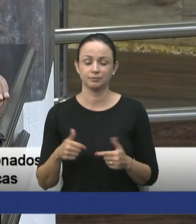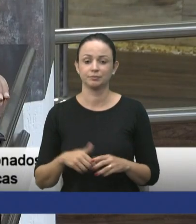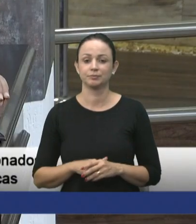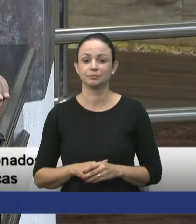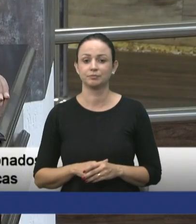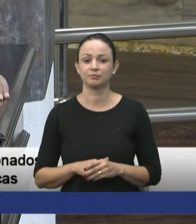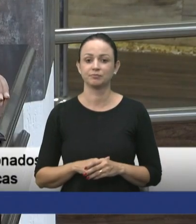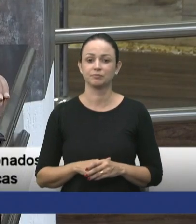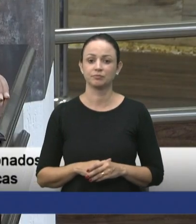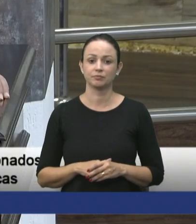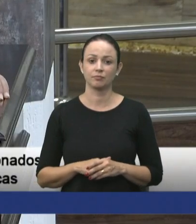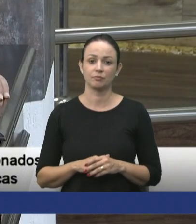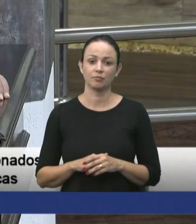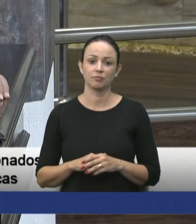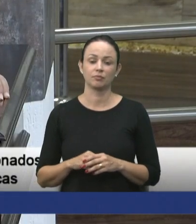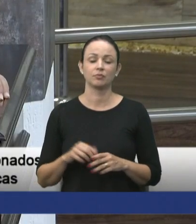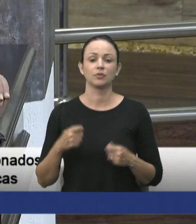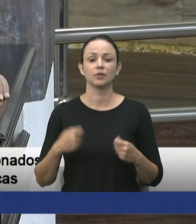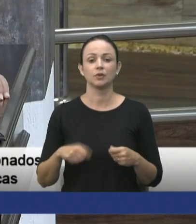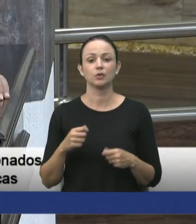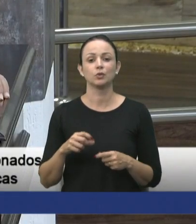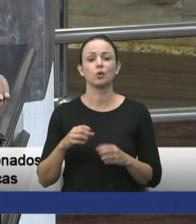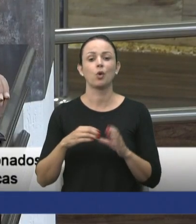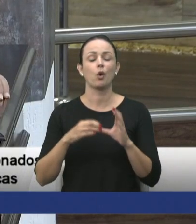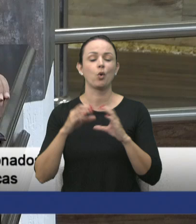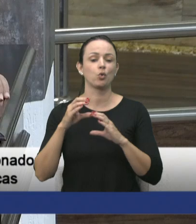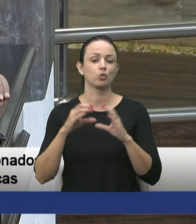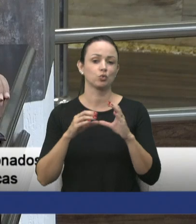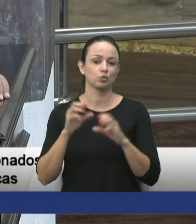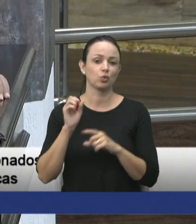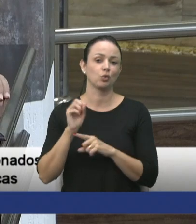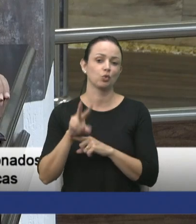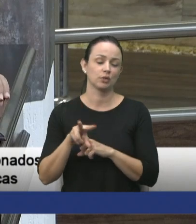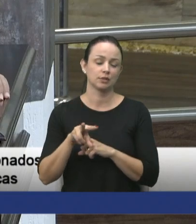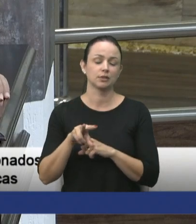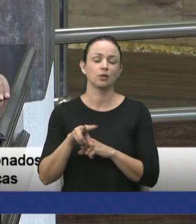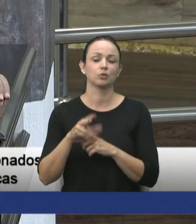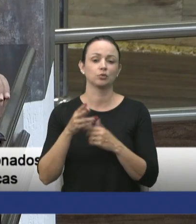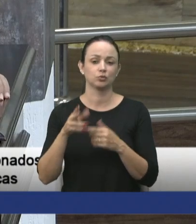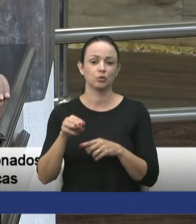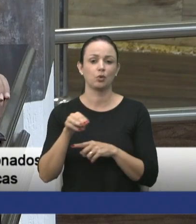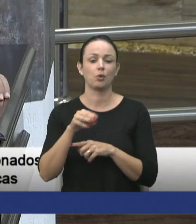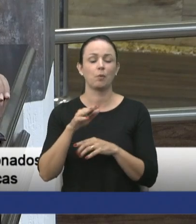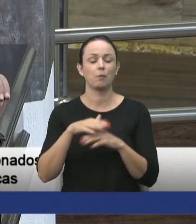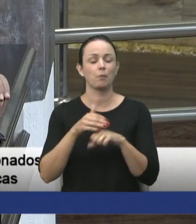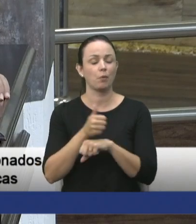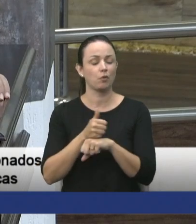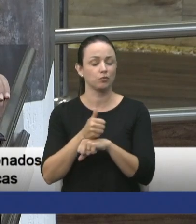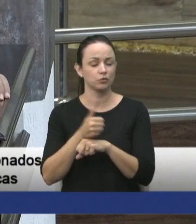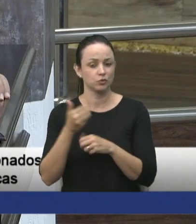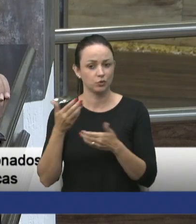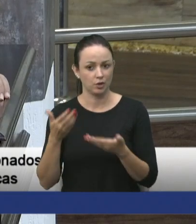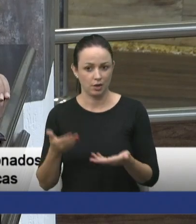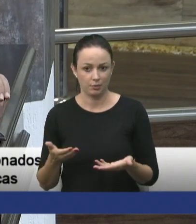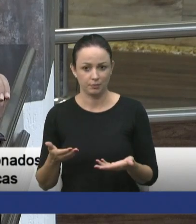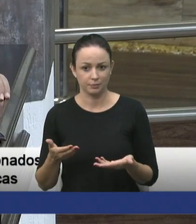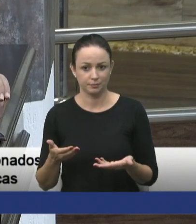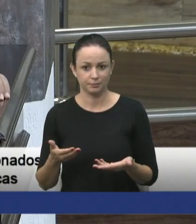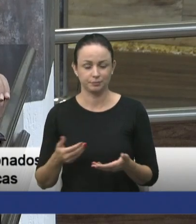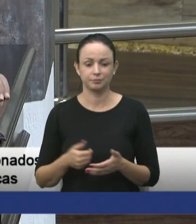a realização do necessário concurso para a contratação desses profissionais